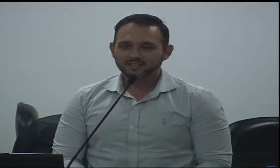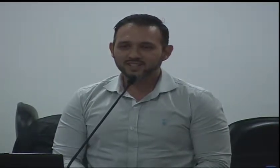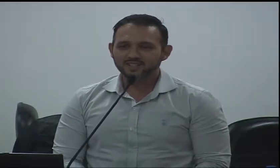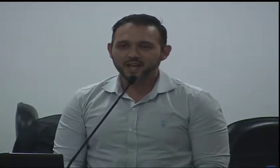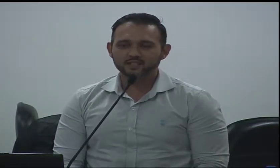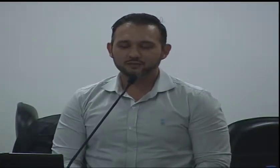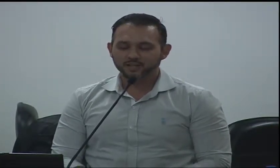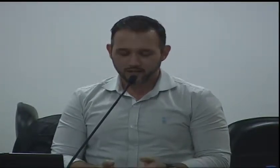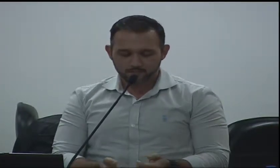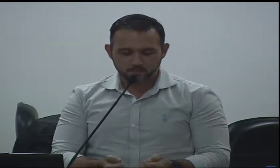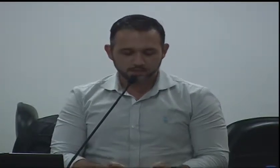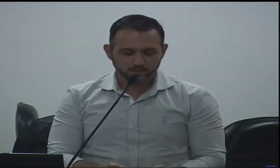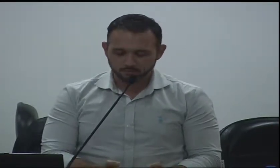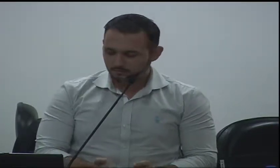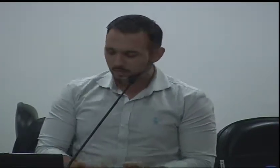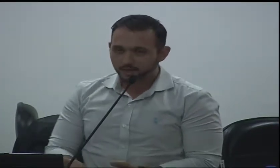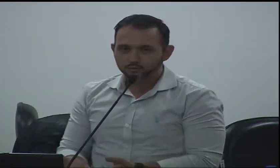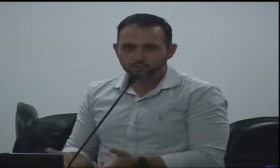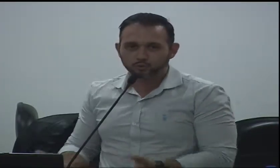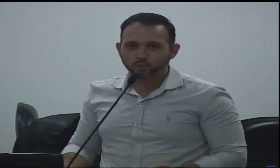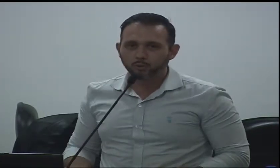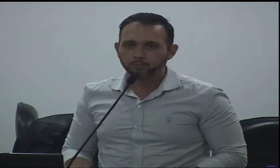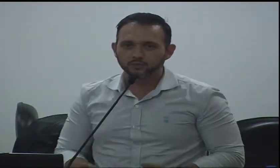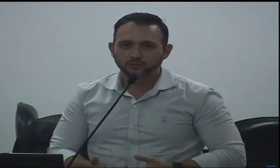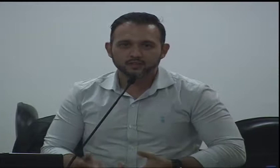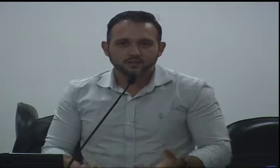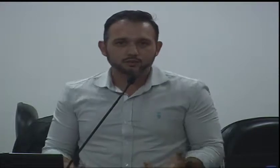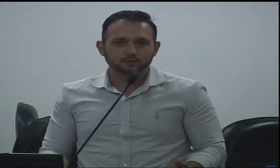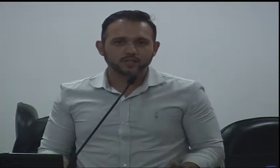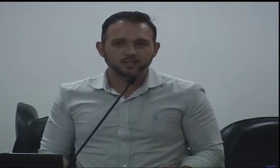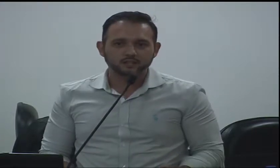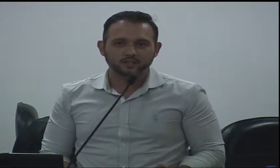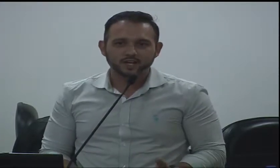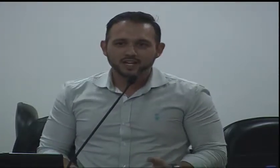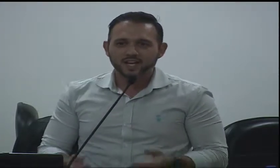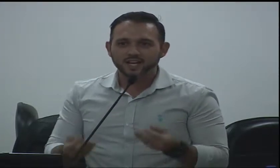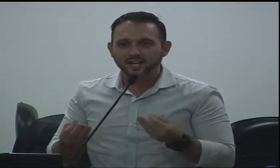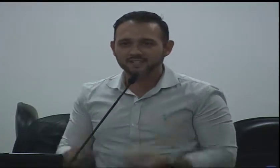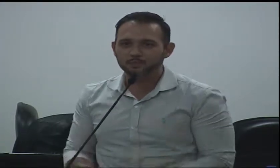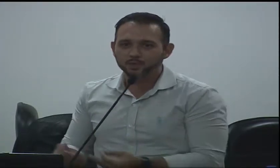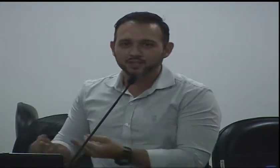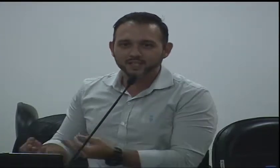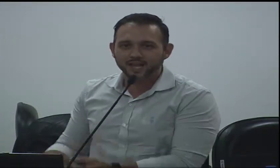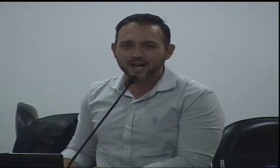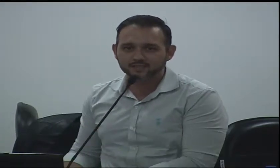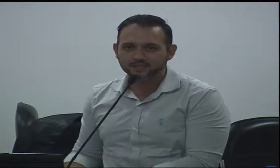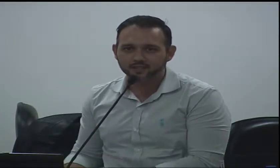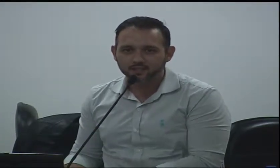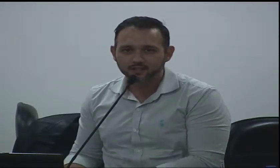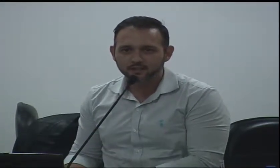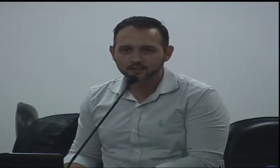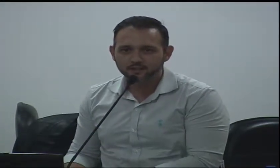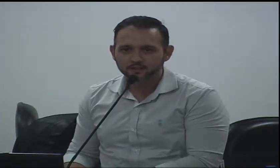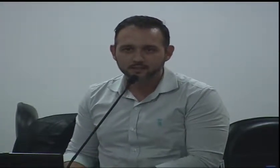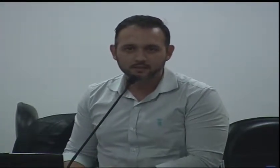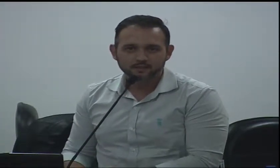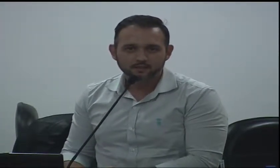na internet, o cara manda, né, nos grupos vendendo o kit que ele recebeu de graça.